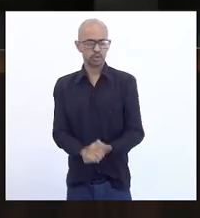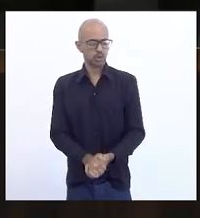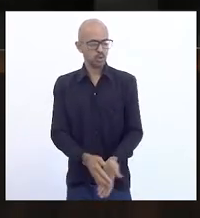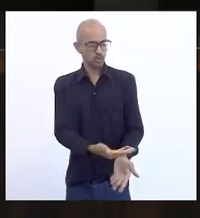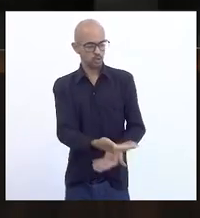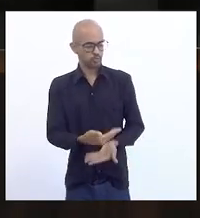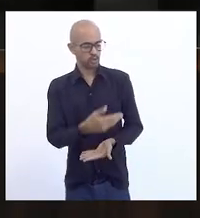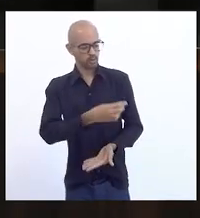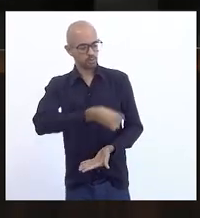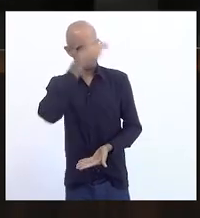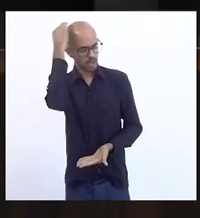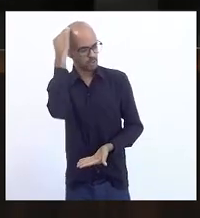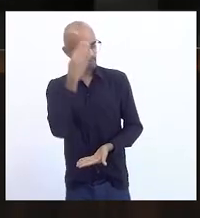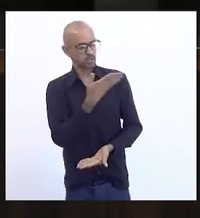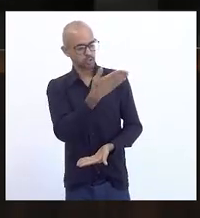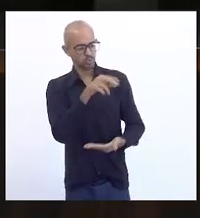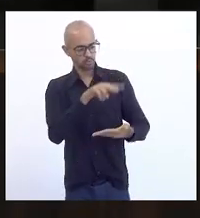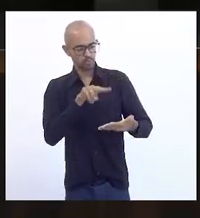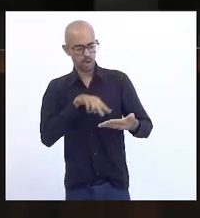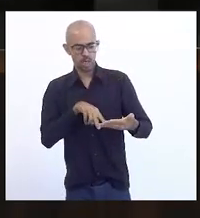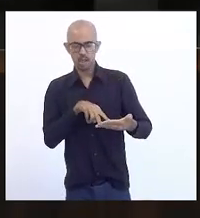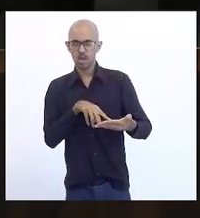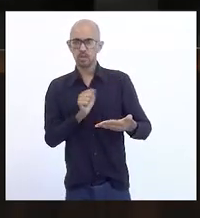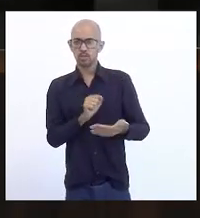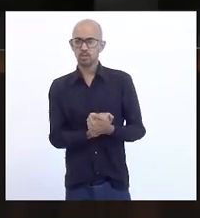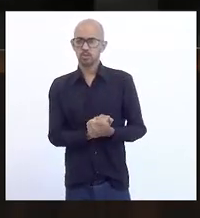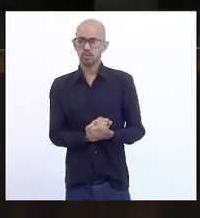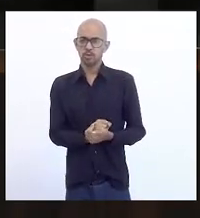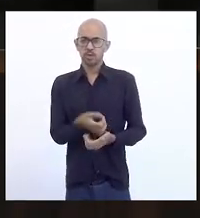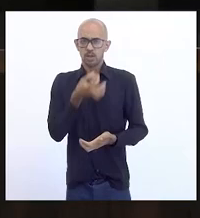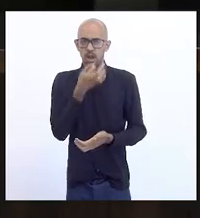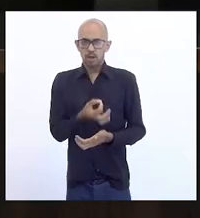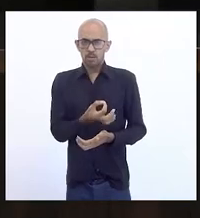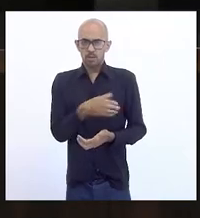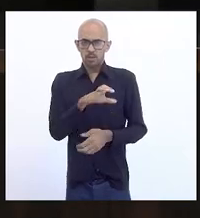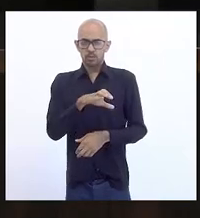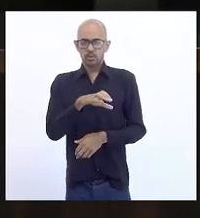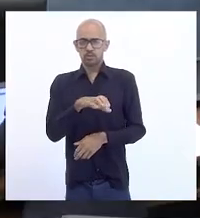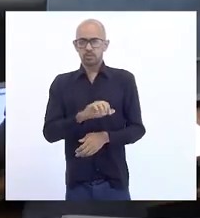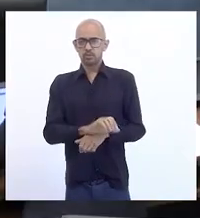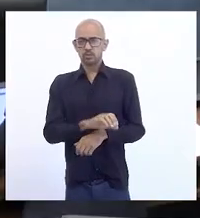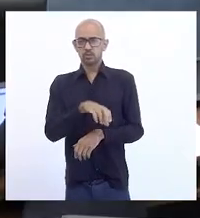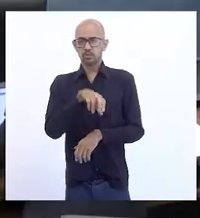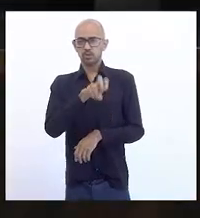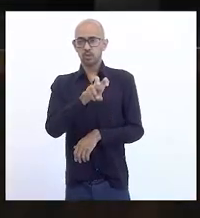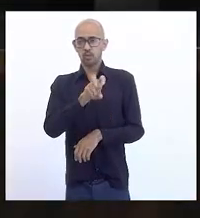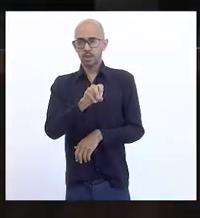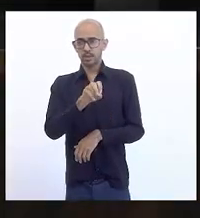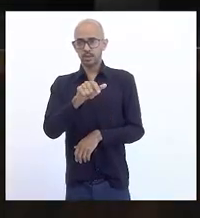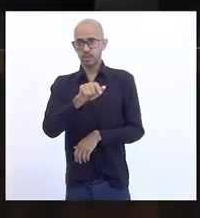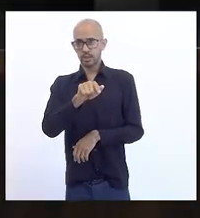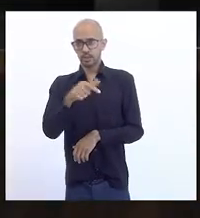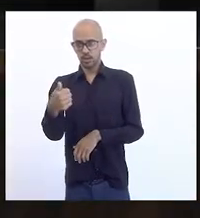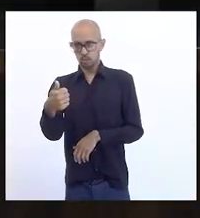Márcio Pacheco para emitir parecer sobre o projeto de lei 5071. Como